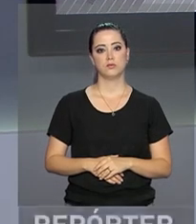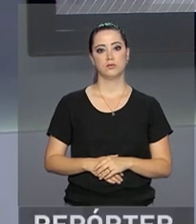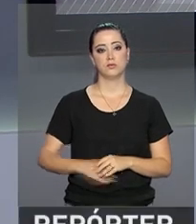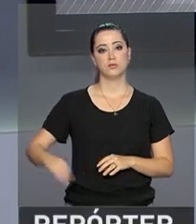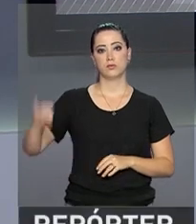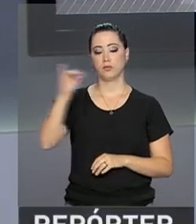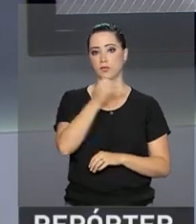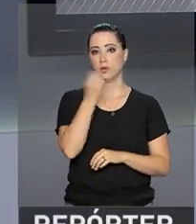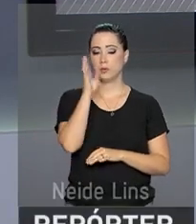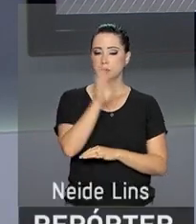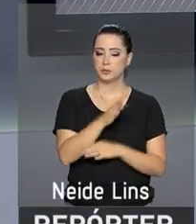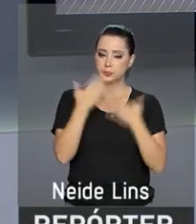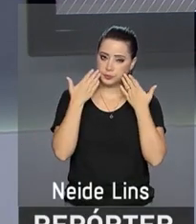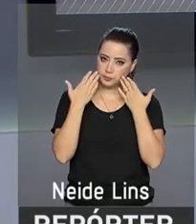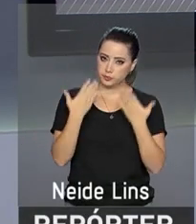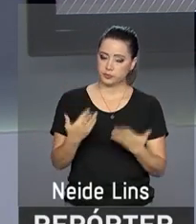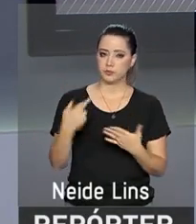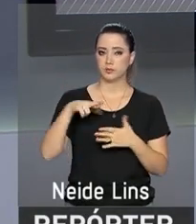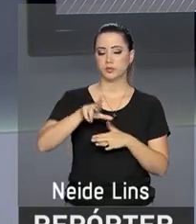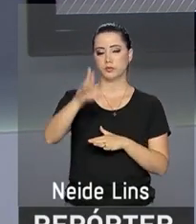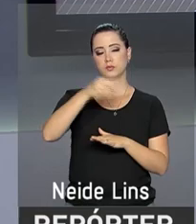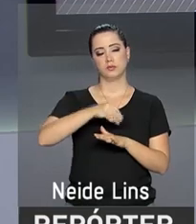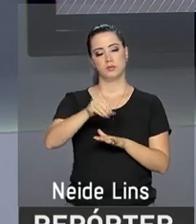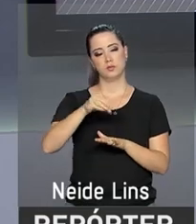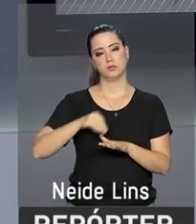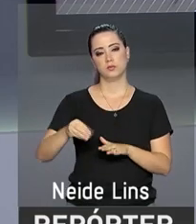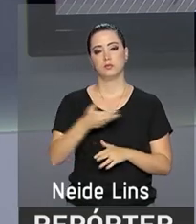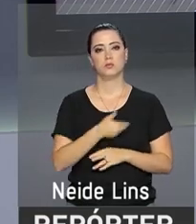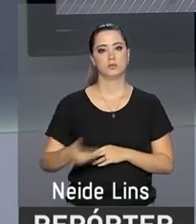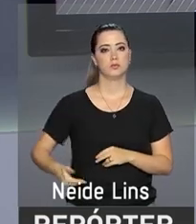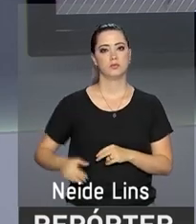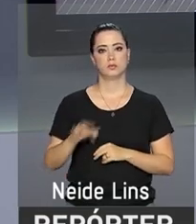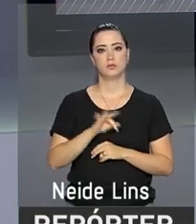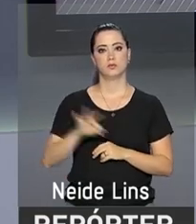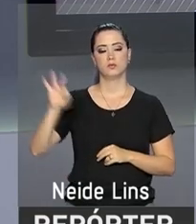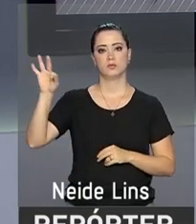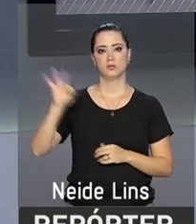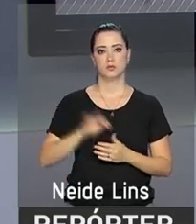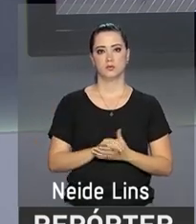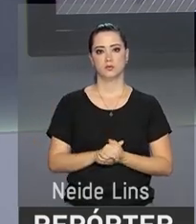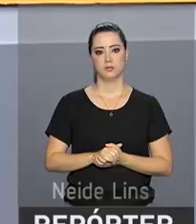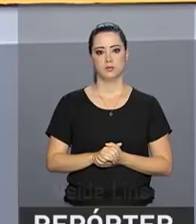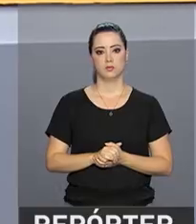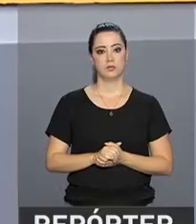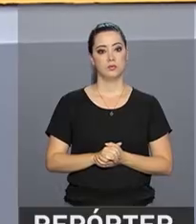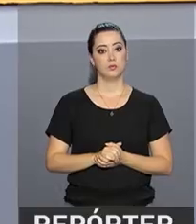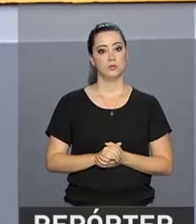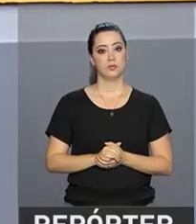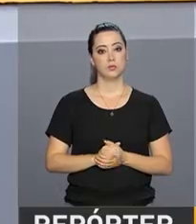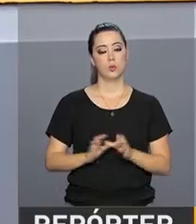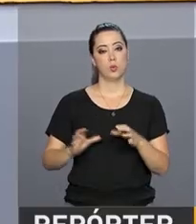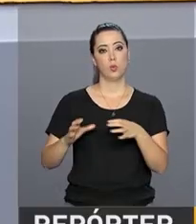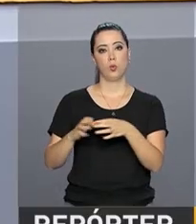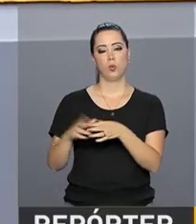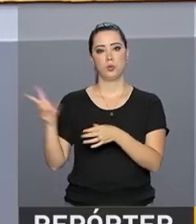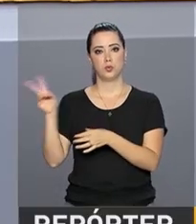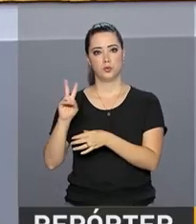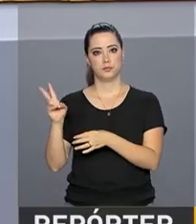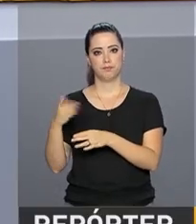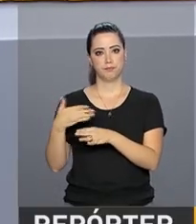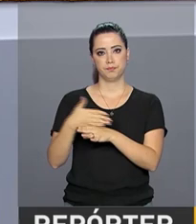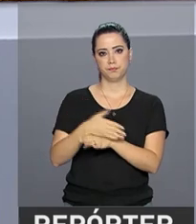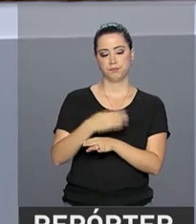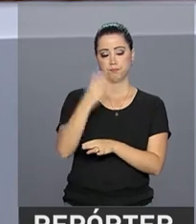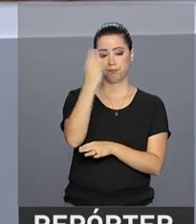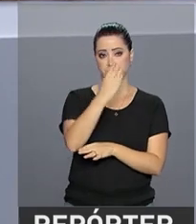Olá, boa tarde. Voltamos agora com o repórter NBR e as notícias do governo federal. Venezuelanos imigrantes chegam